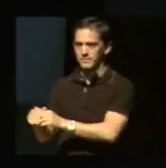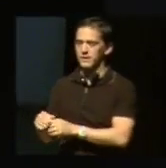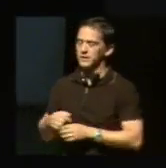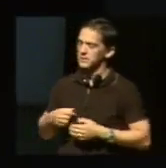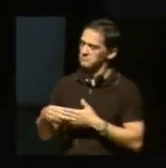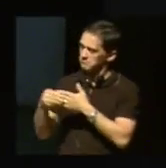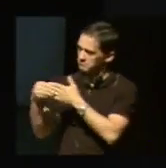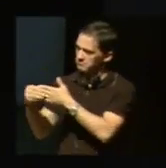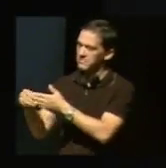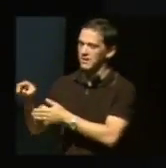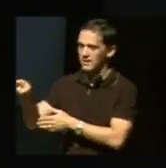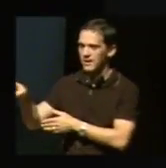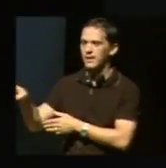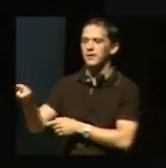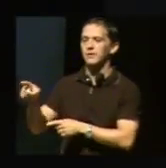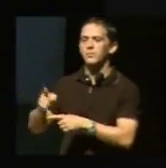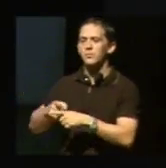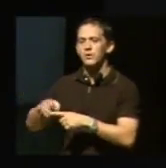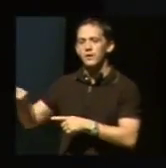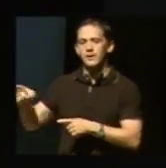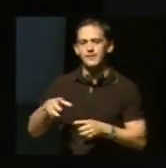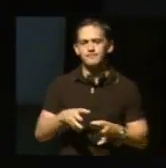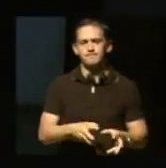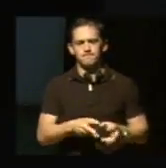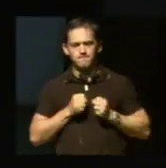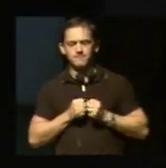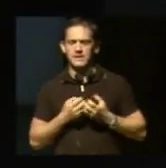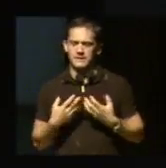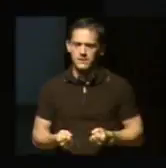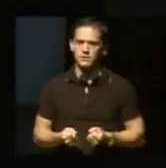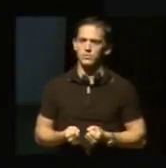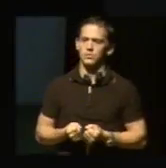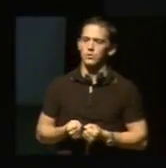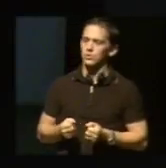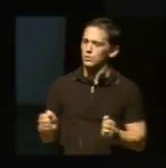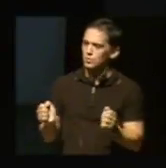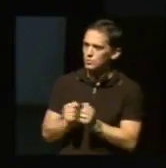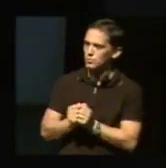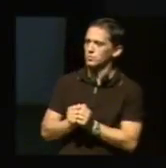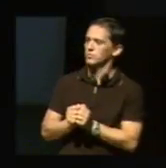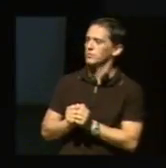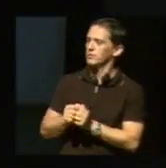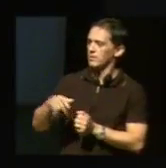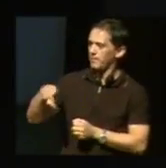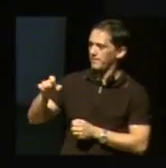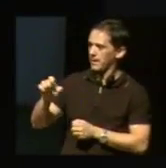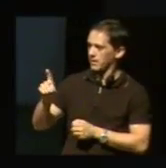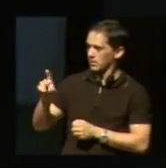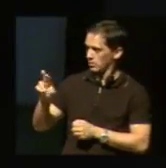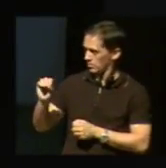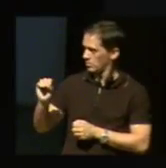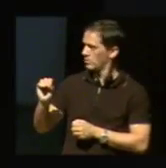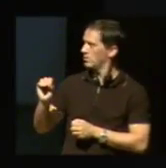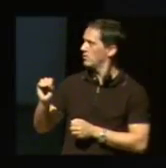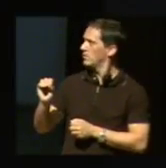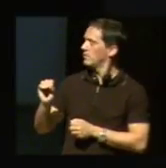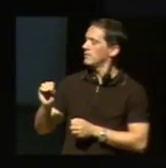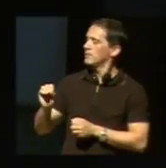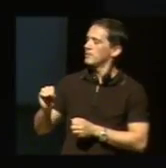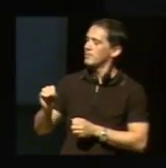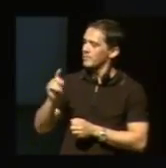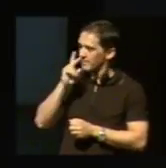foi a pessoa que pegou isso, junto com o Pedro Sabino e a Camila Ferreira, abraçaram esse programa